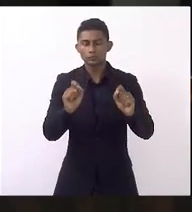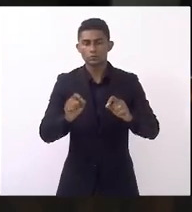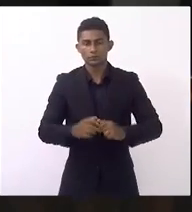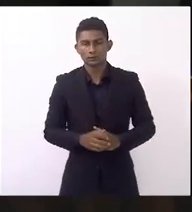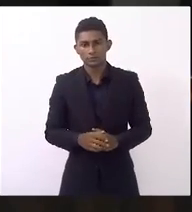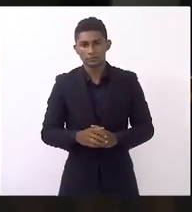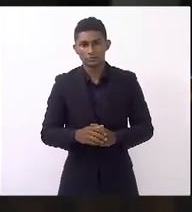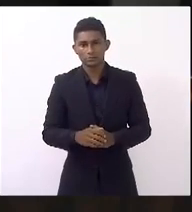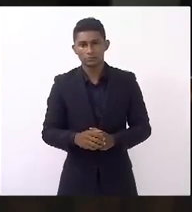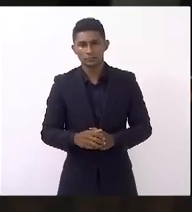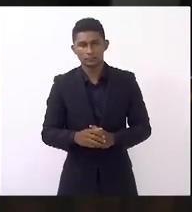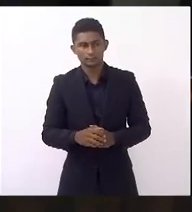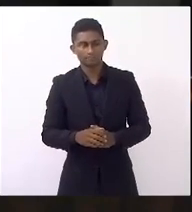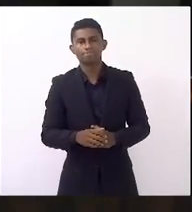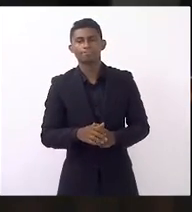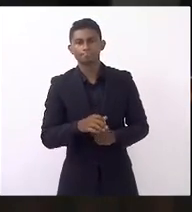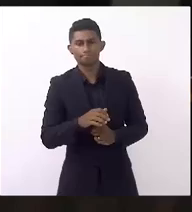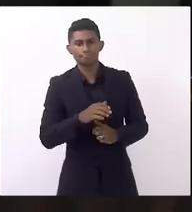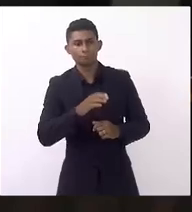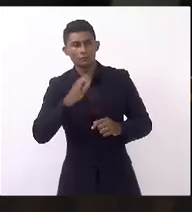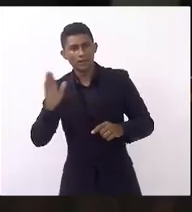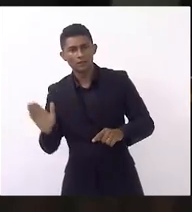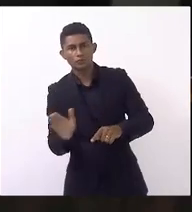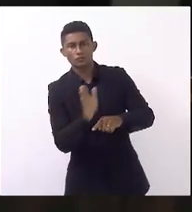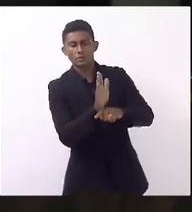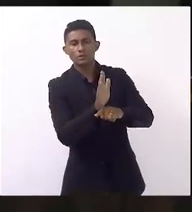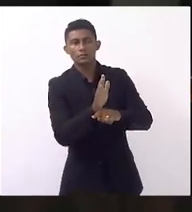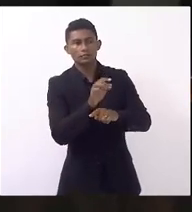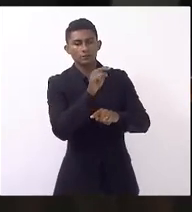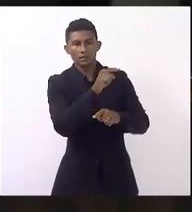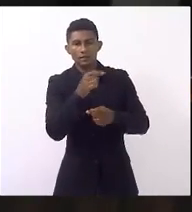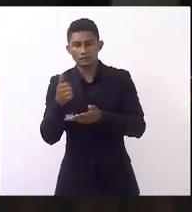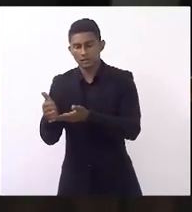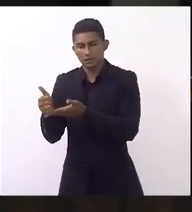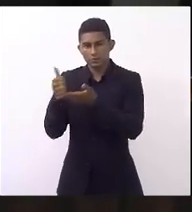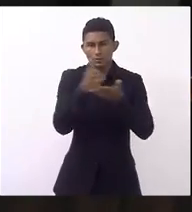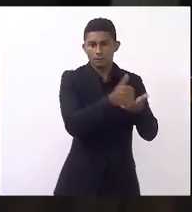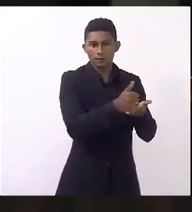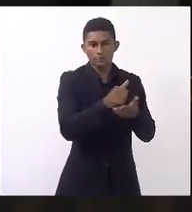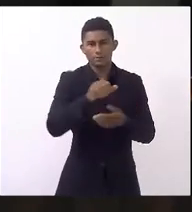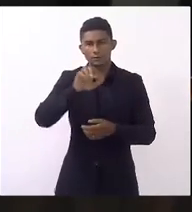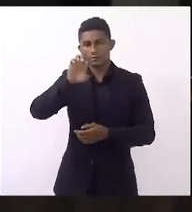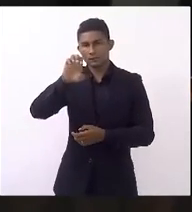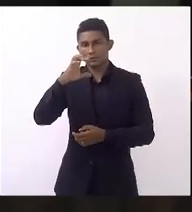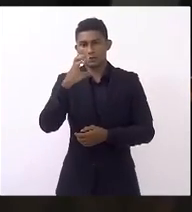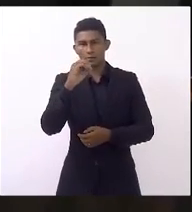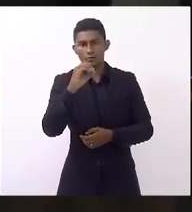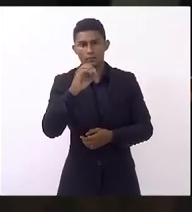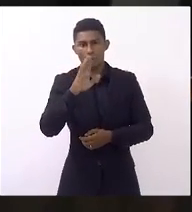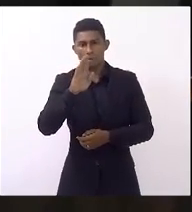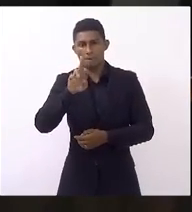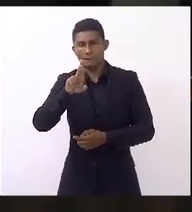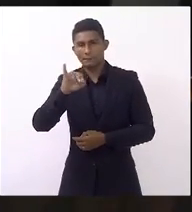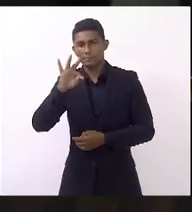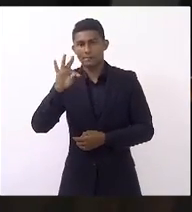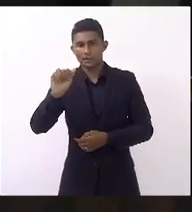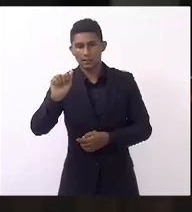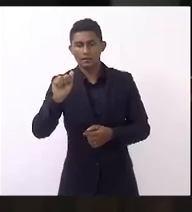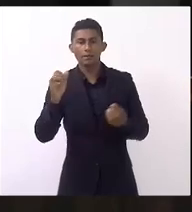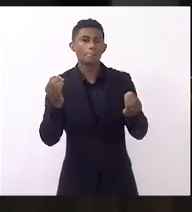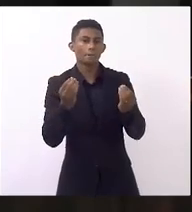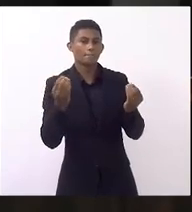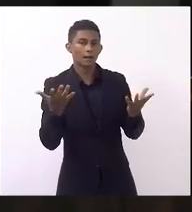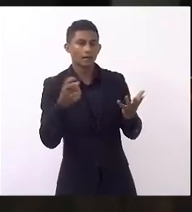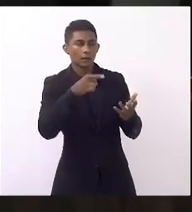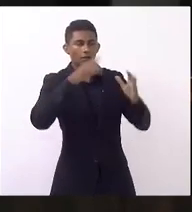contribuir com o transporte da Ecobrita, né, da CSN, para fazer frente aos estragos